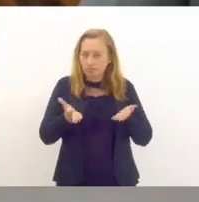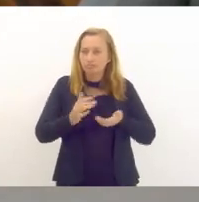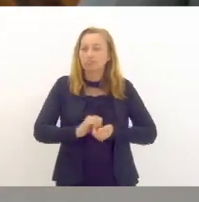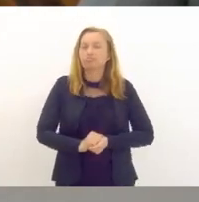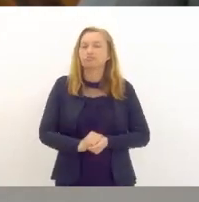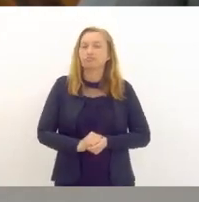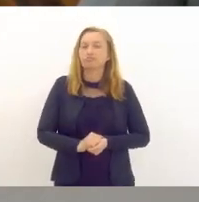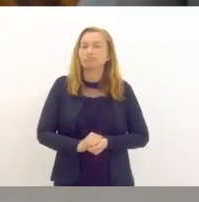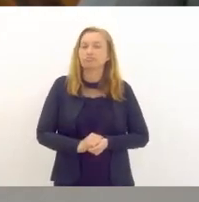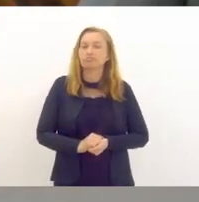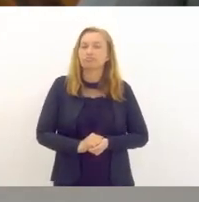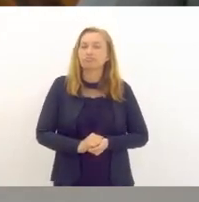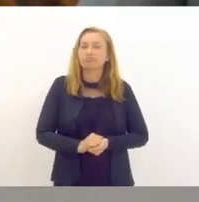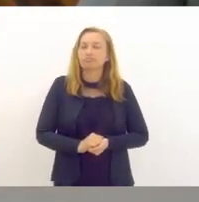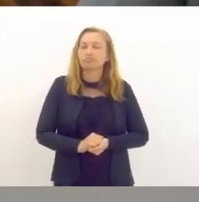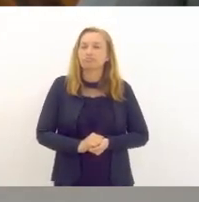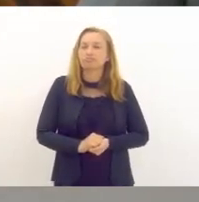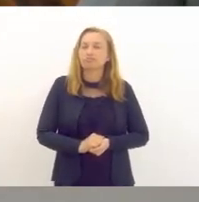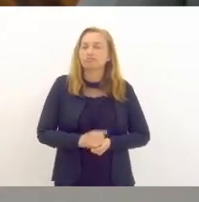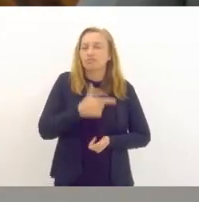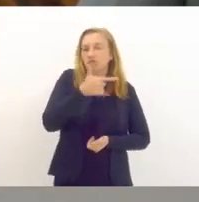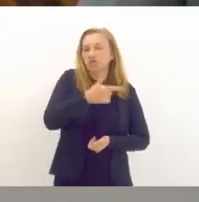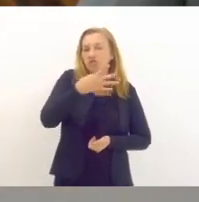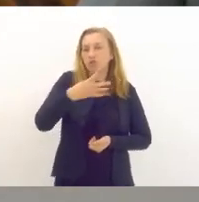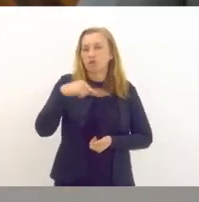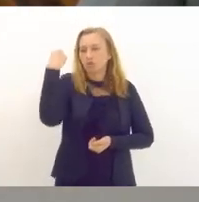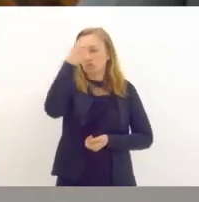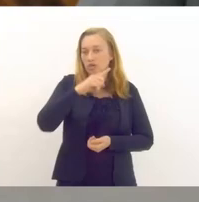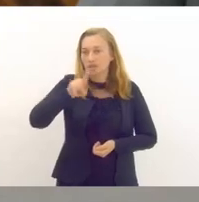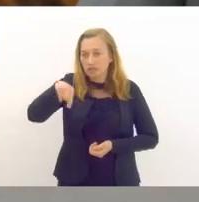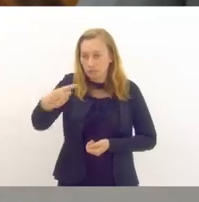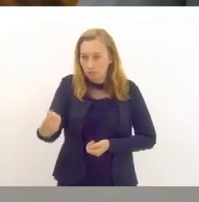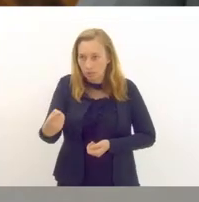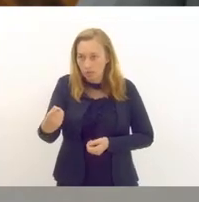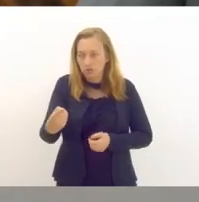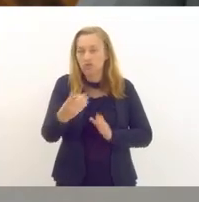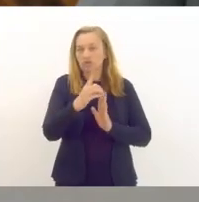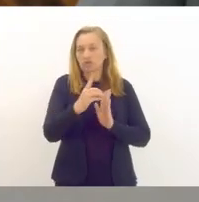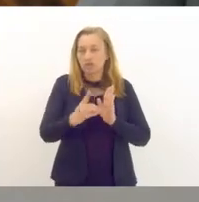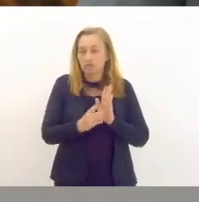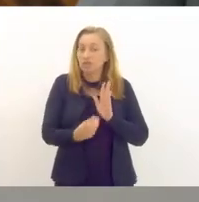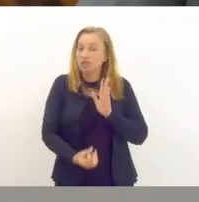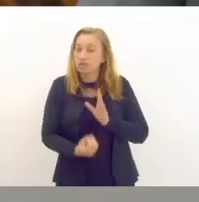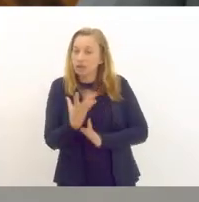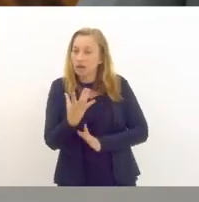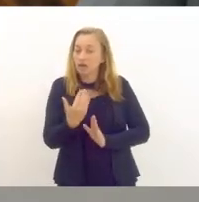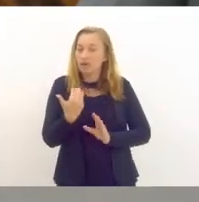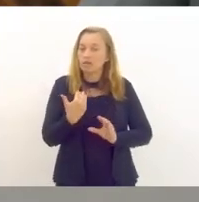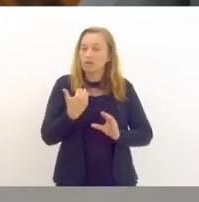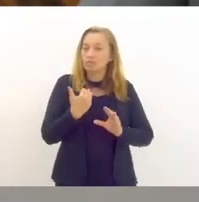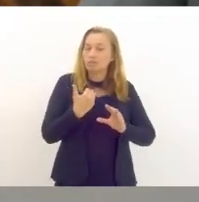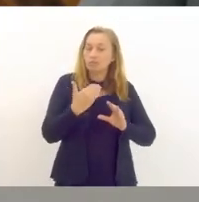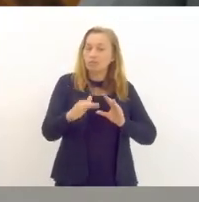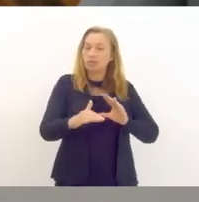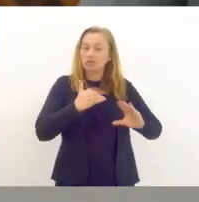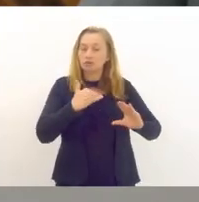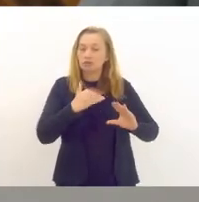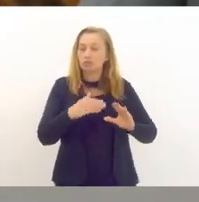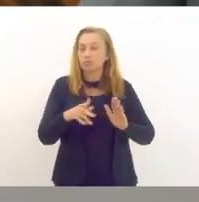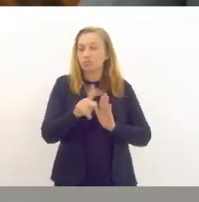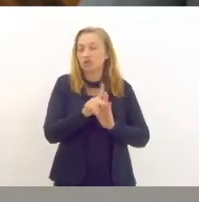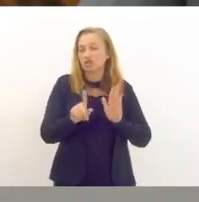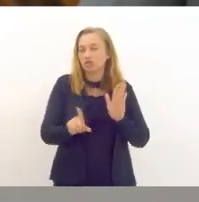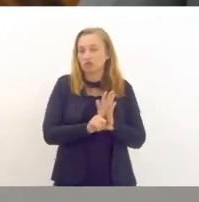cumpri dizer que 24 horas depois de ele editar o decreto ele mandou um projeto de lei